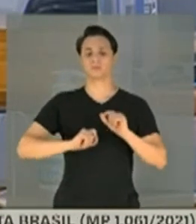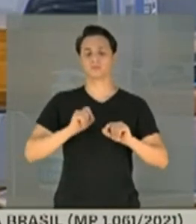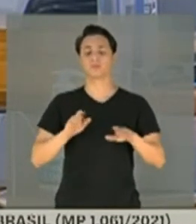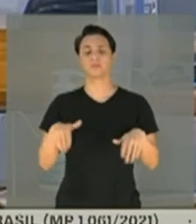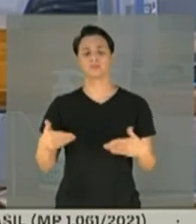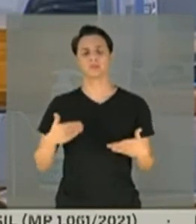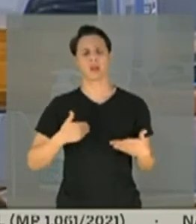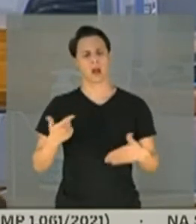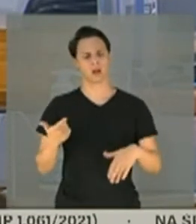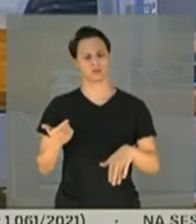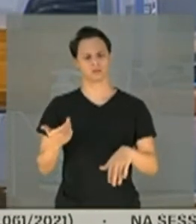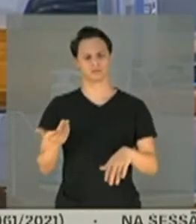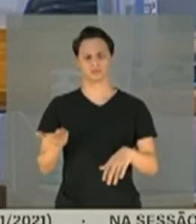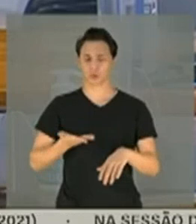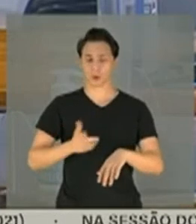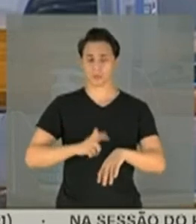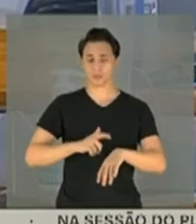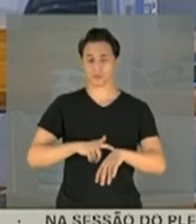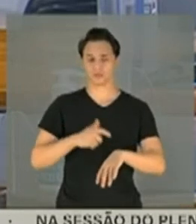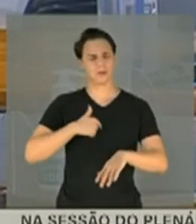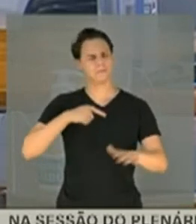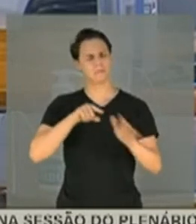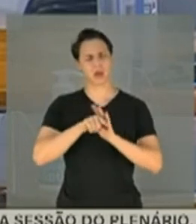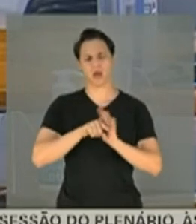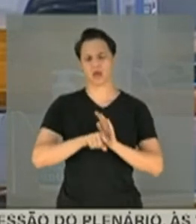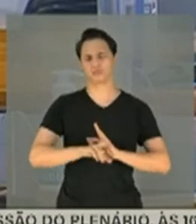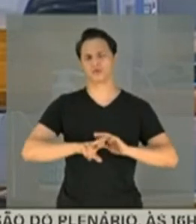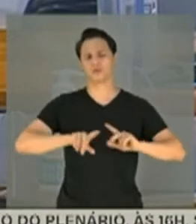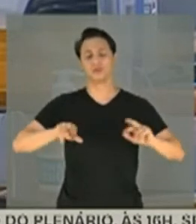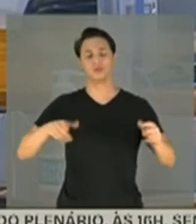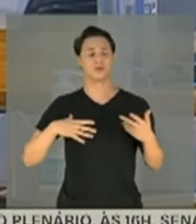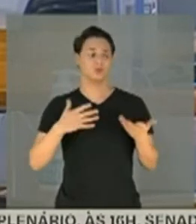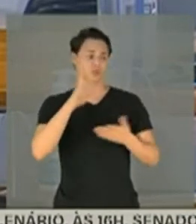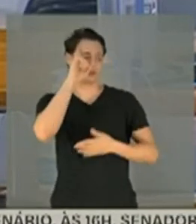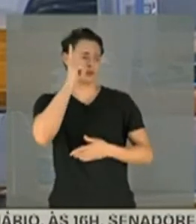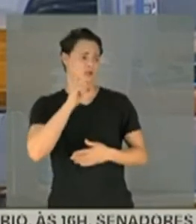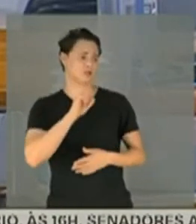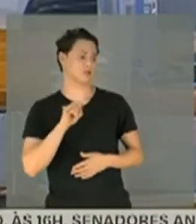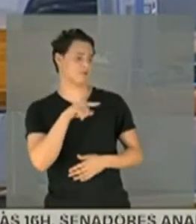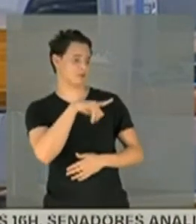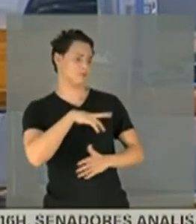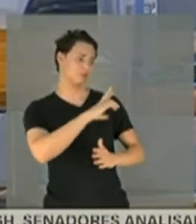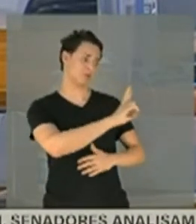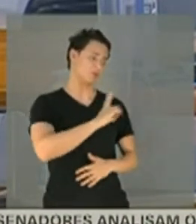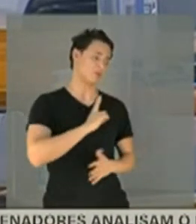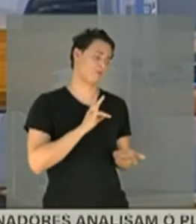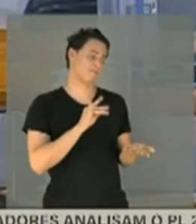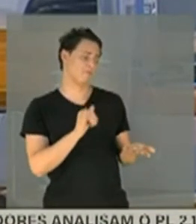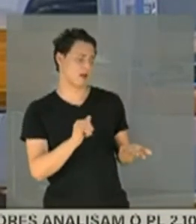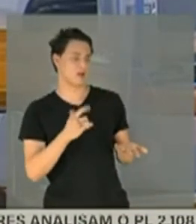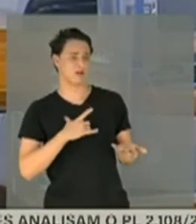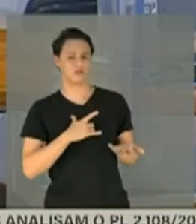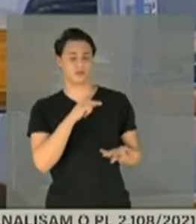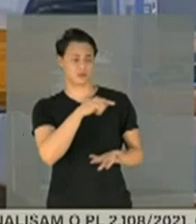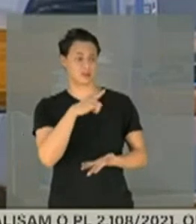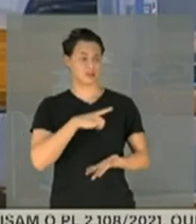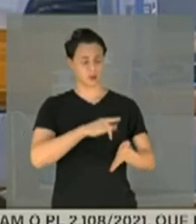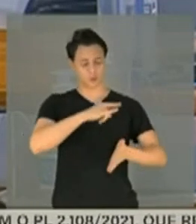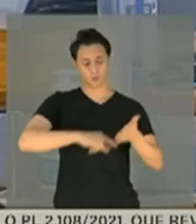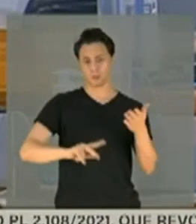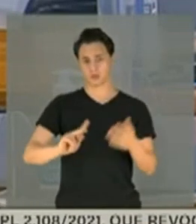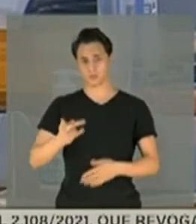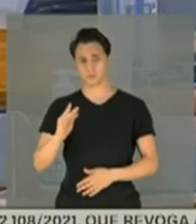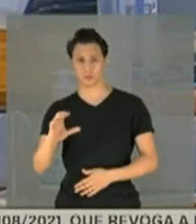tenho muitas perguntas para fazer, não sei se o senhor vai me responder, tá, com esse habeas corpus aí